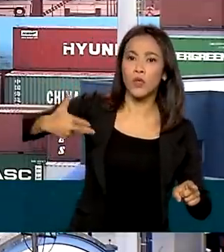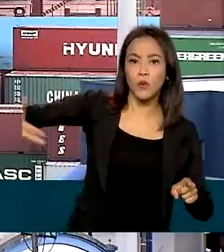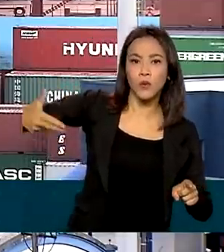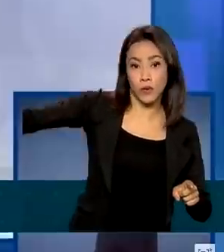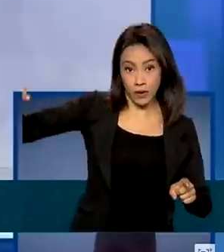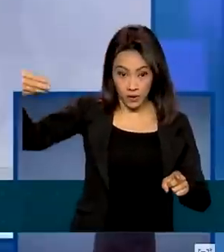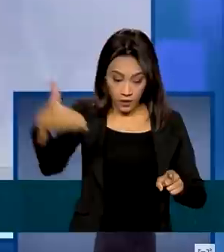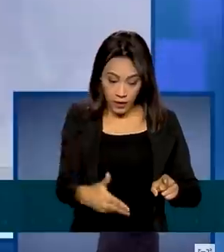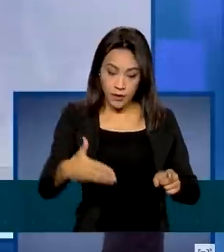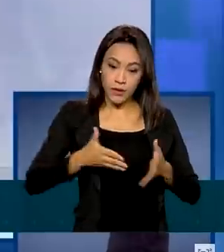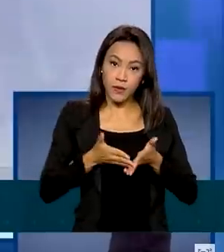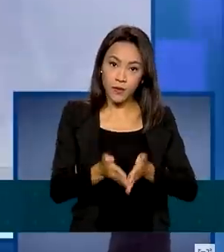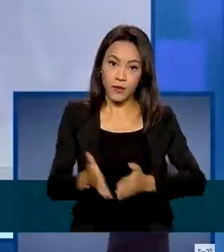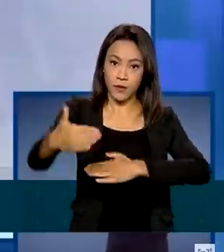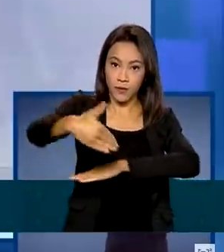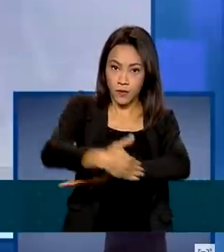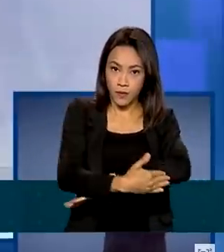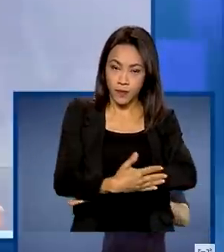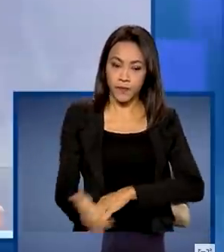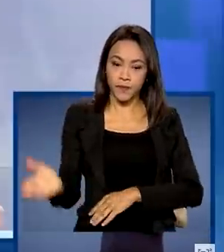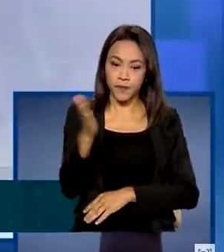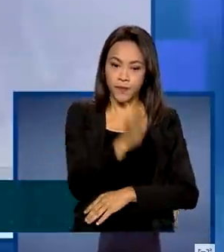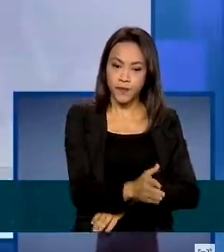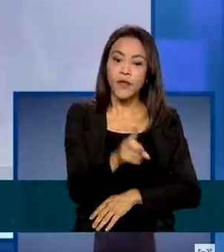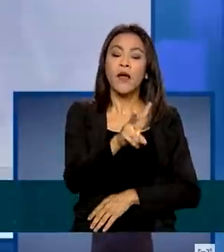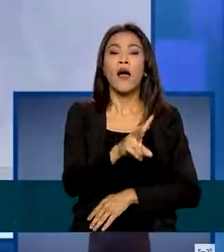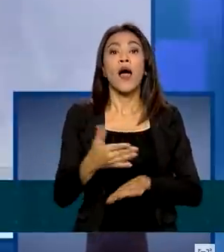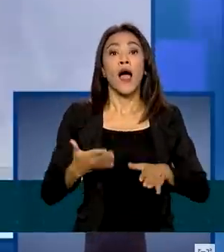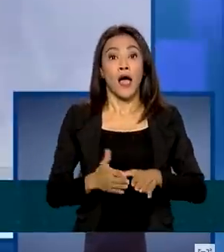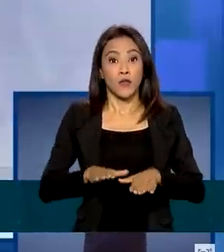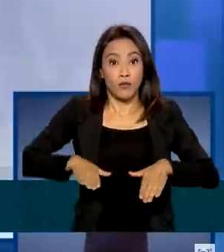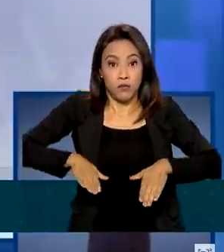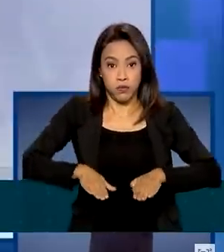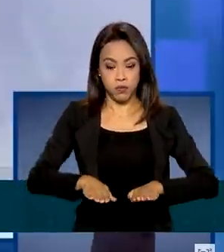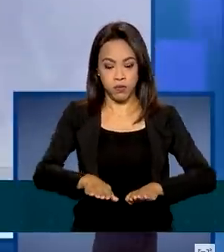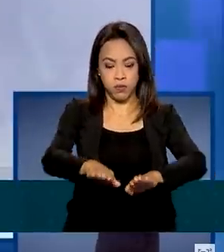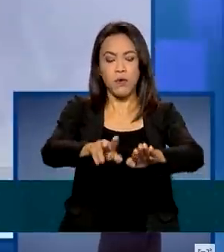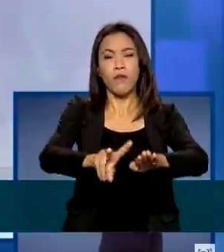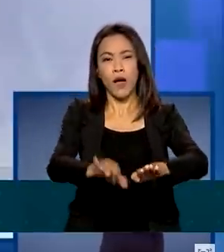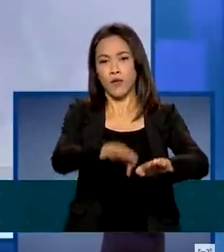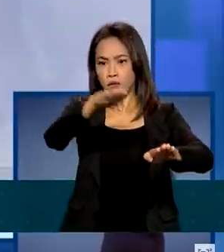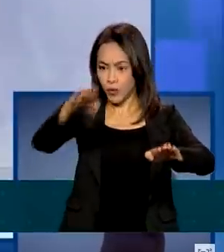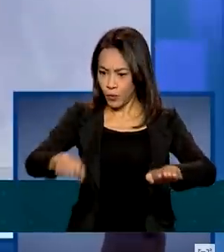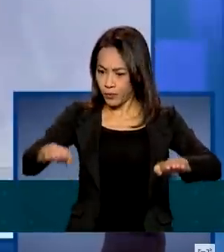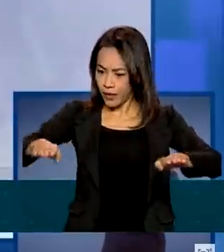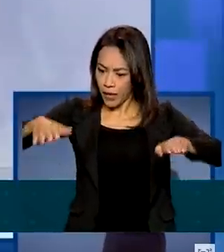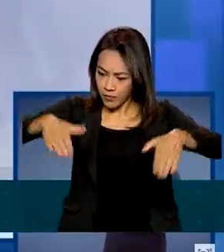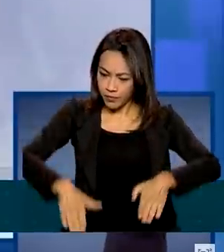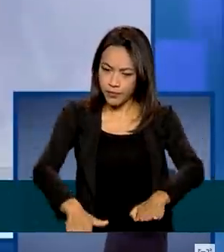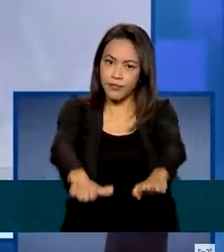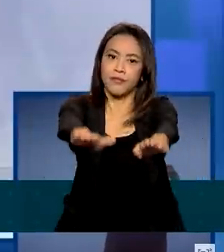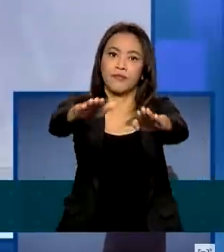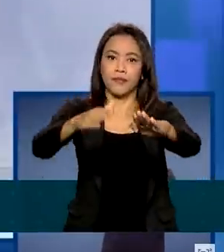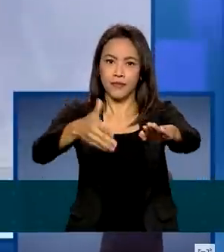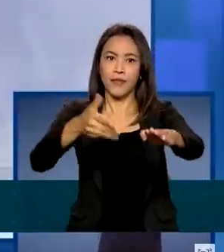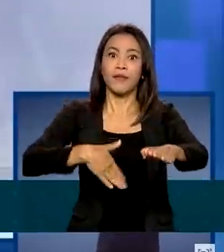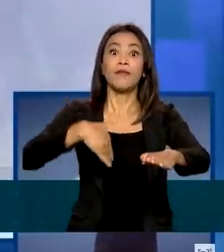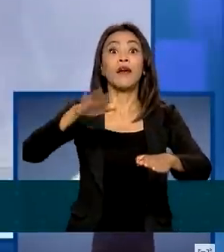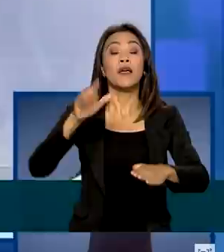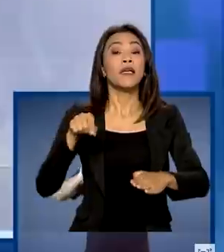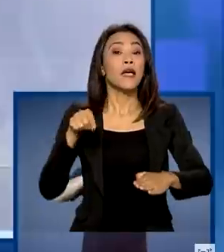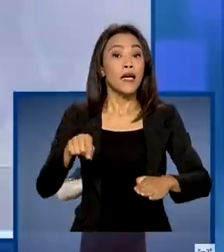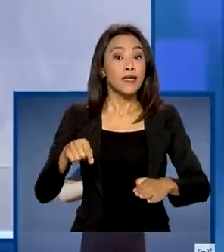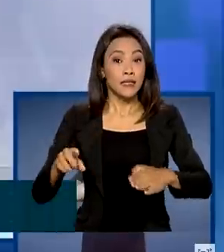portuária. A ferrovia vai chegar, as rodovias duplicadas vão chegar e o porto vai receber uma carga de investimento. A privatização